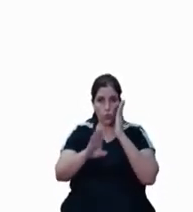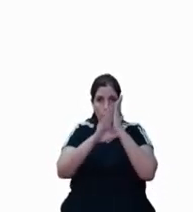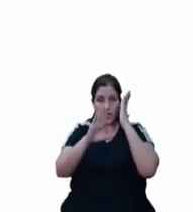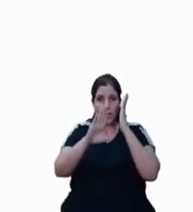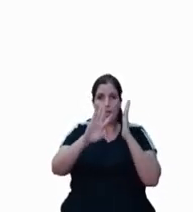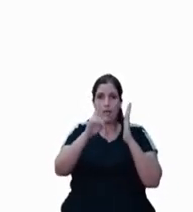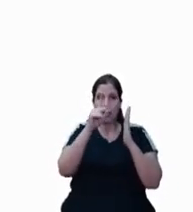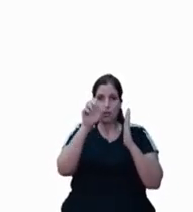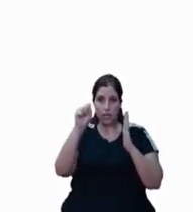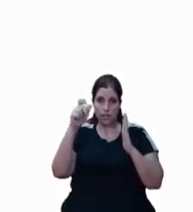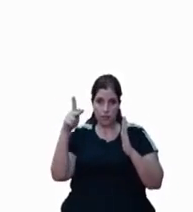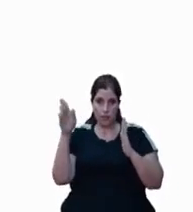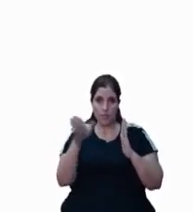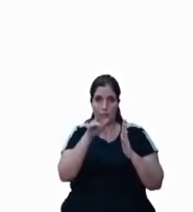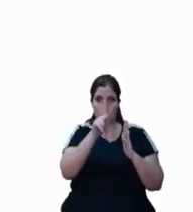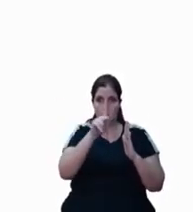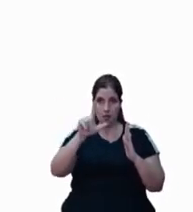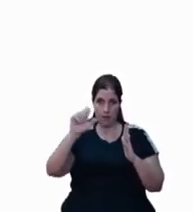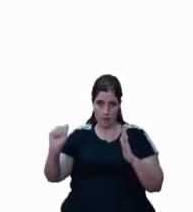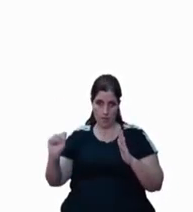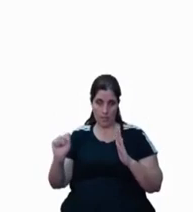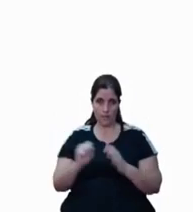e PLS.